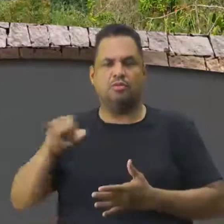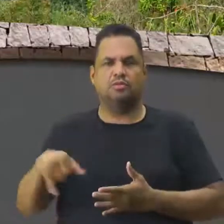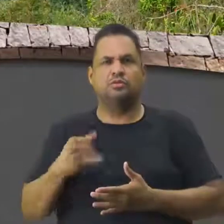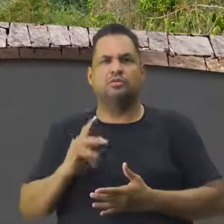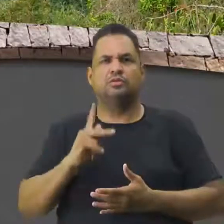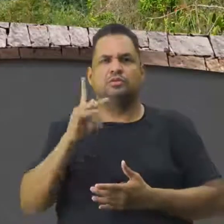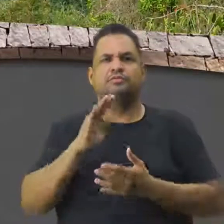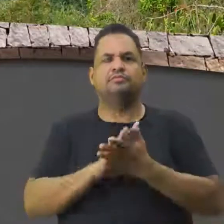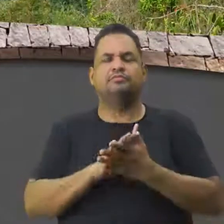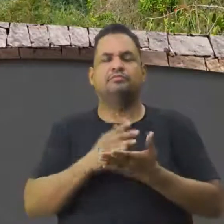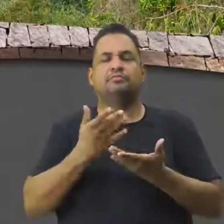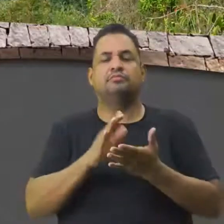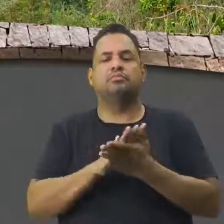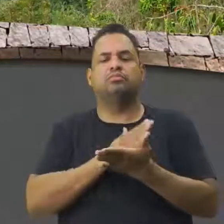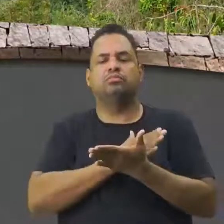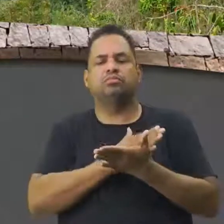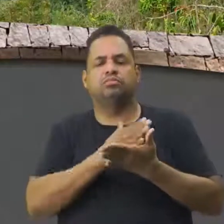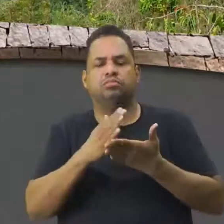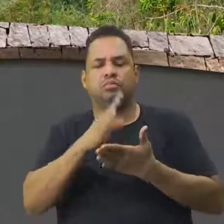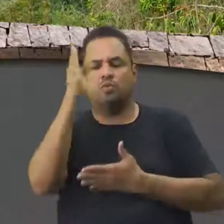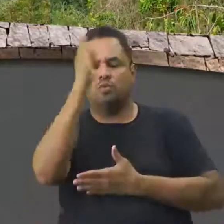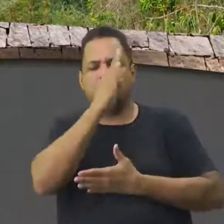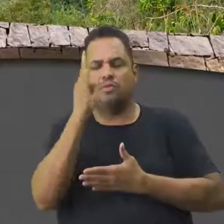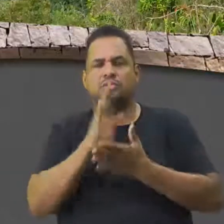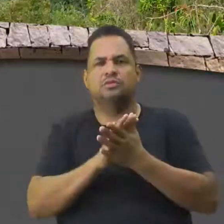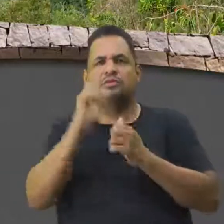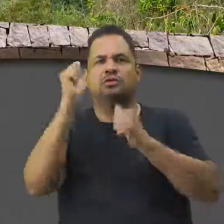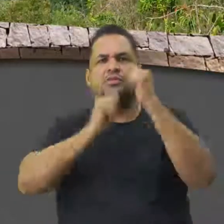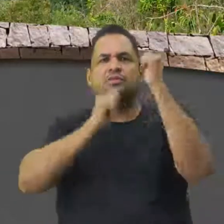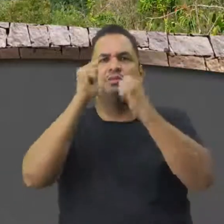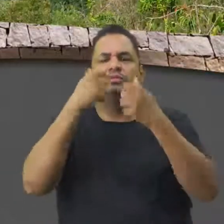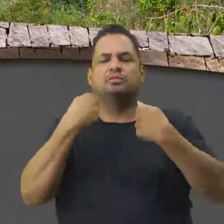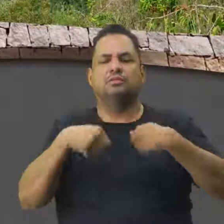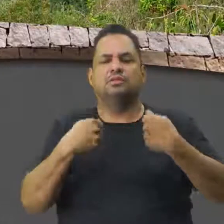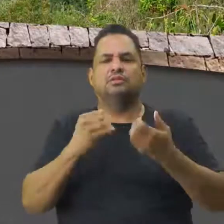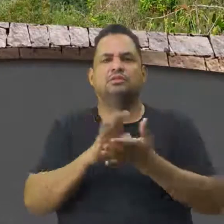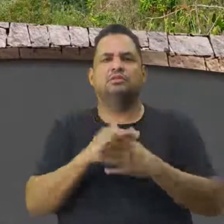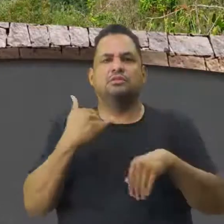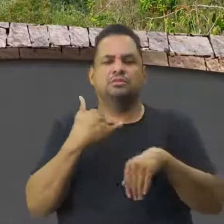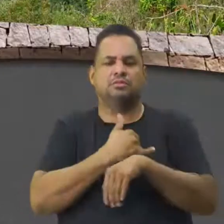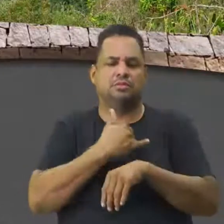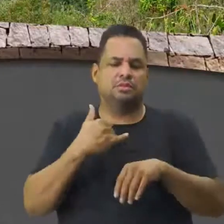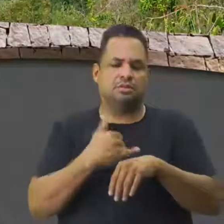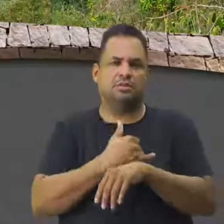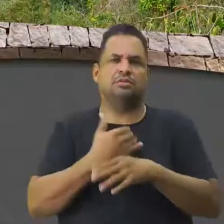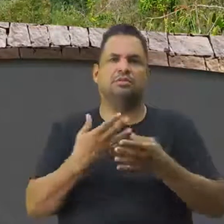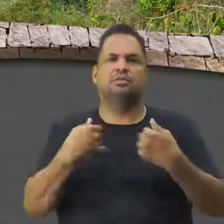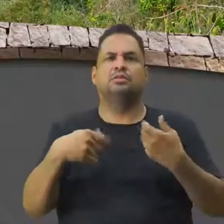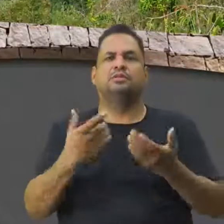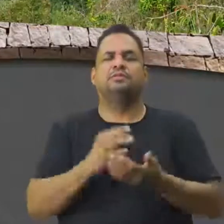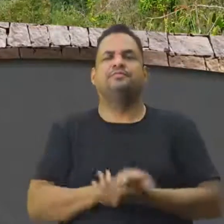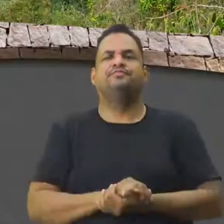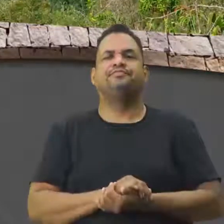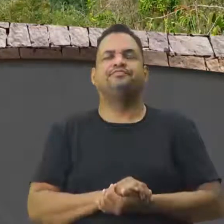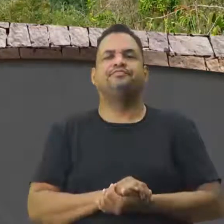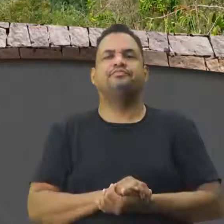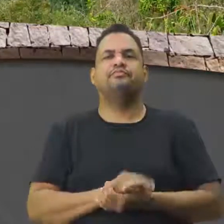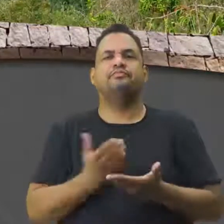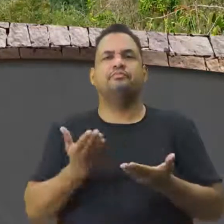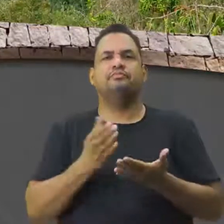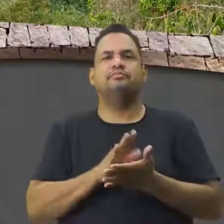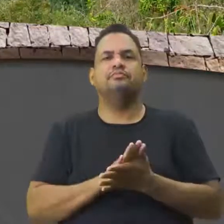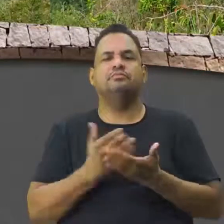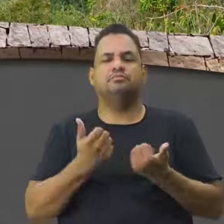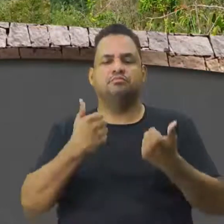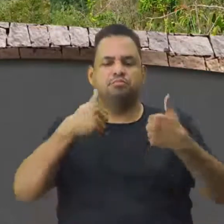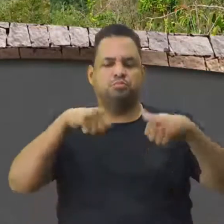se industrializando, portanto, o Brasil precisava de quê? Minerais metálicos. Aí entra em